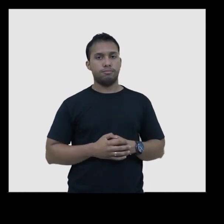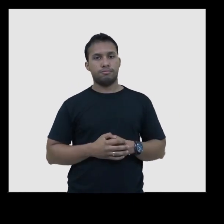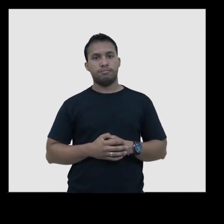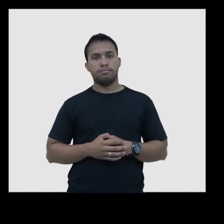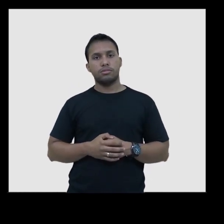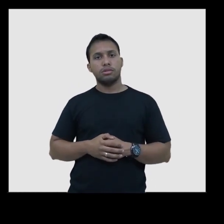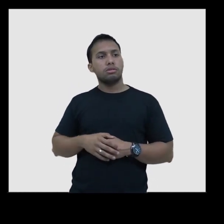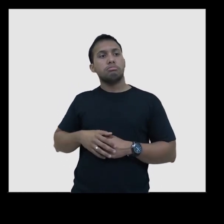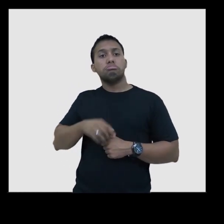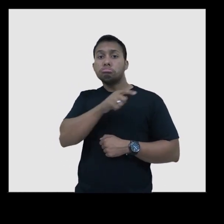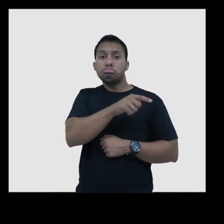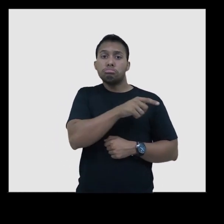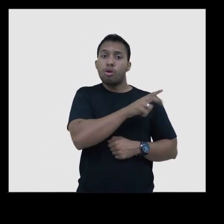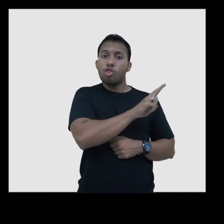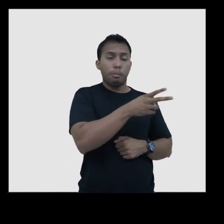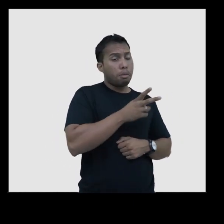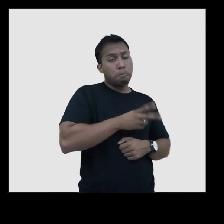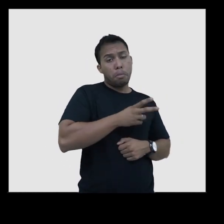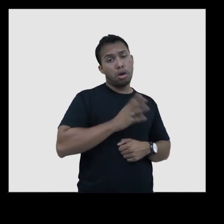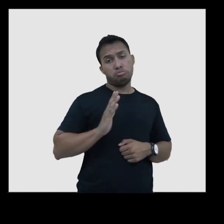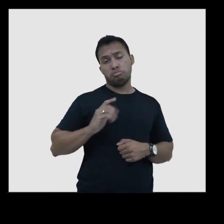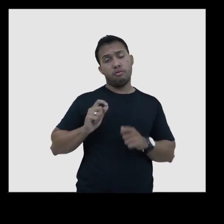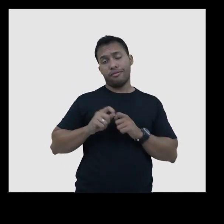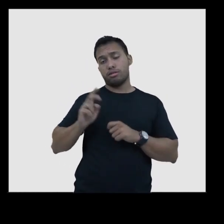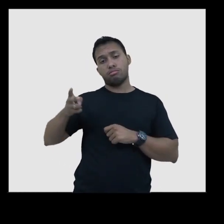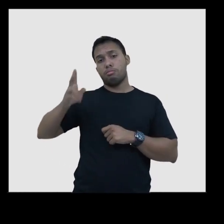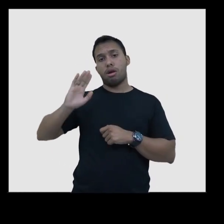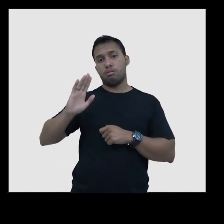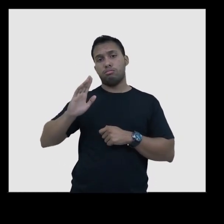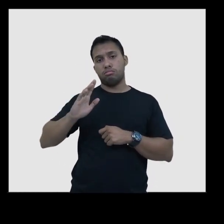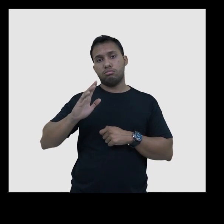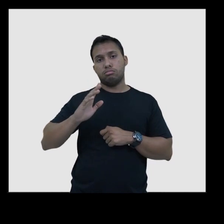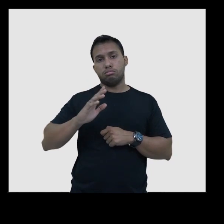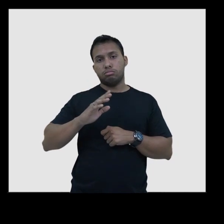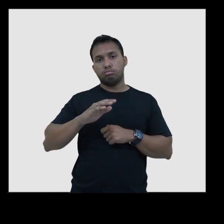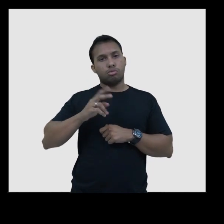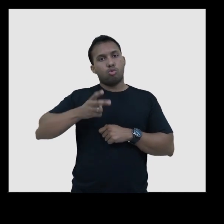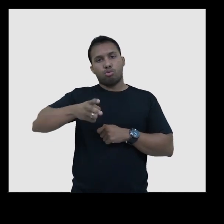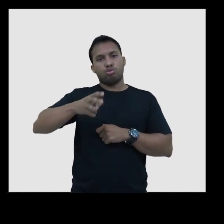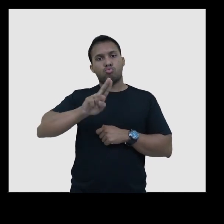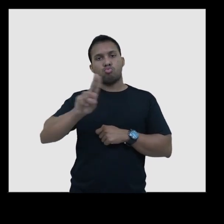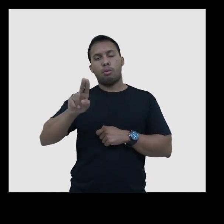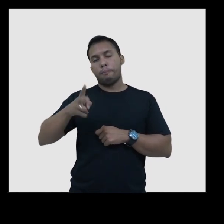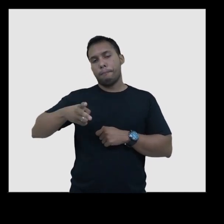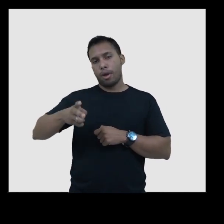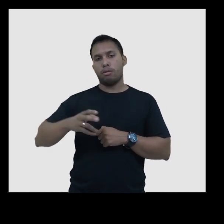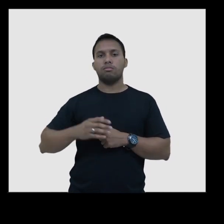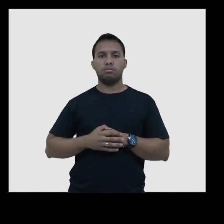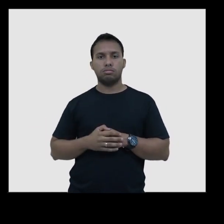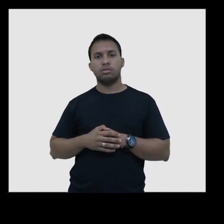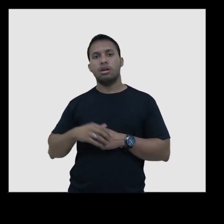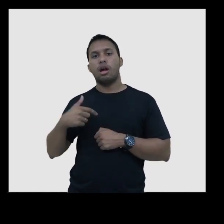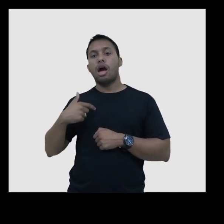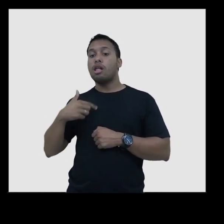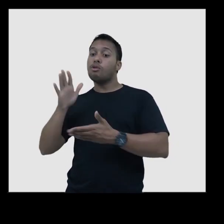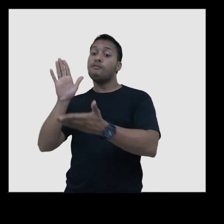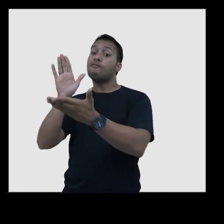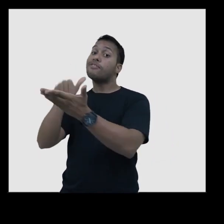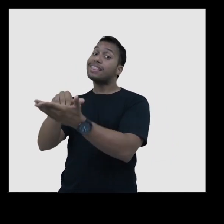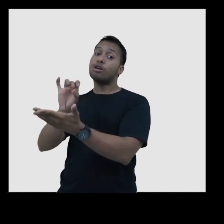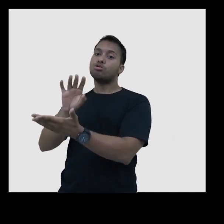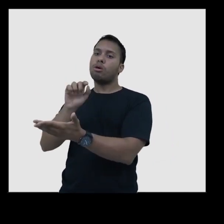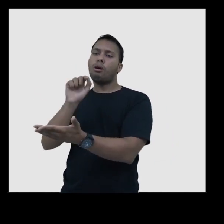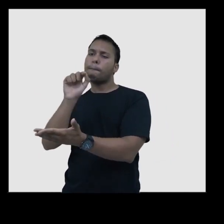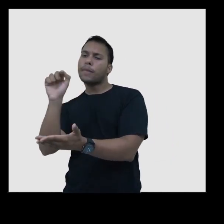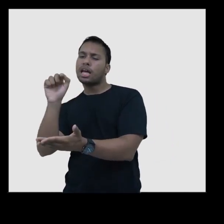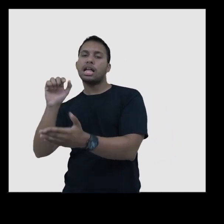Ó. E vou escolher o mesmo nome que ele já veio. Clicar sobre o nome, ele mantém o mesmo nome.